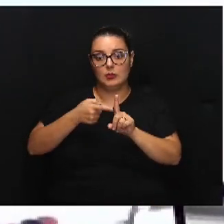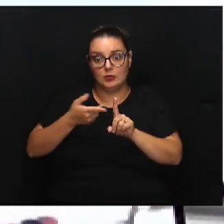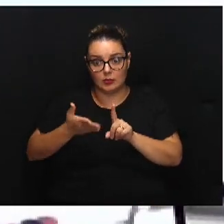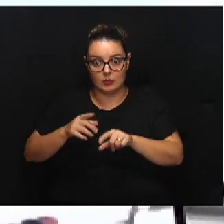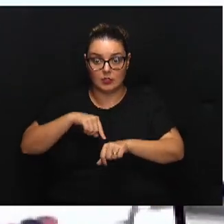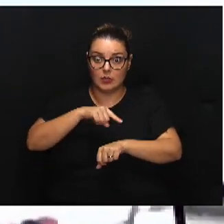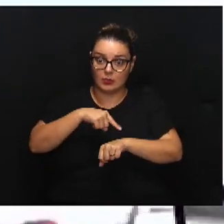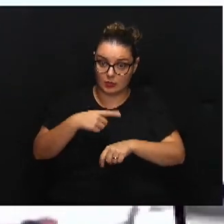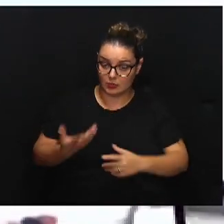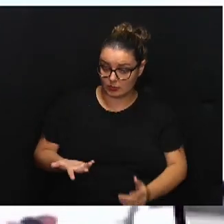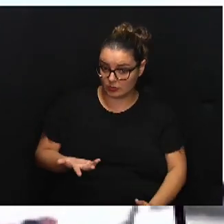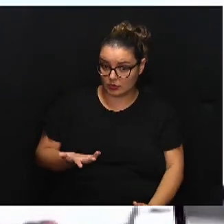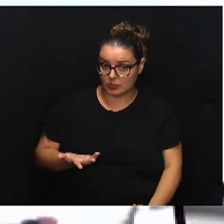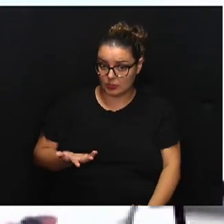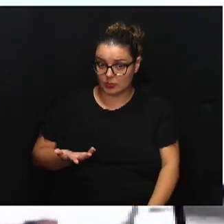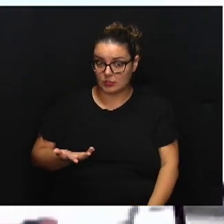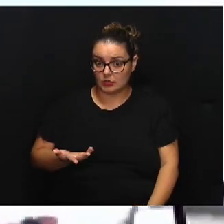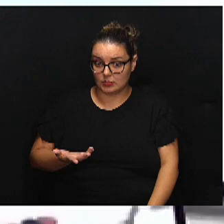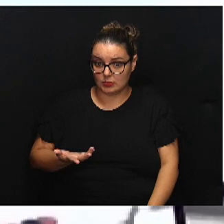muitas horas. Então, isso